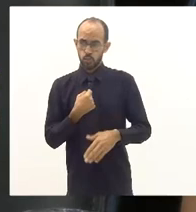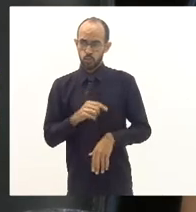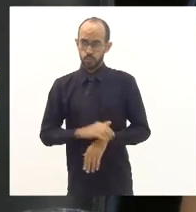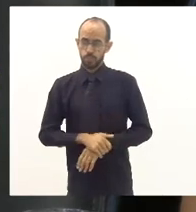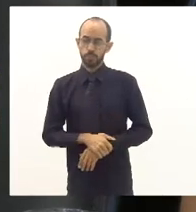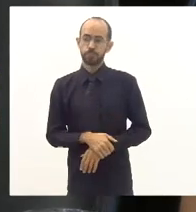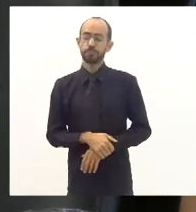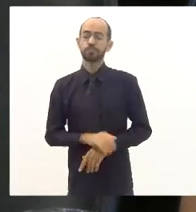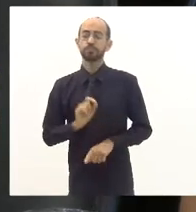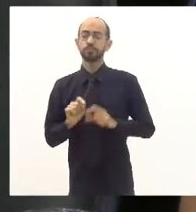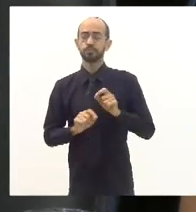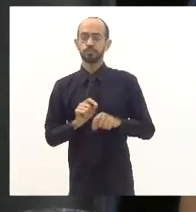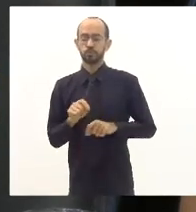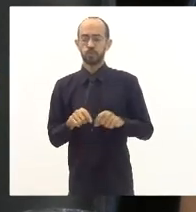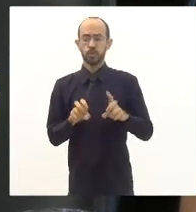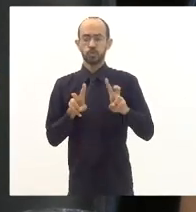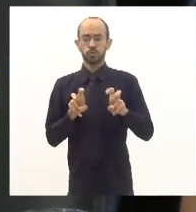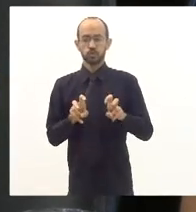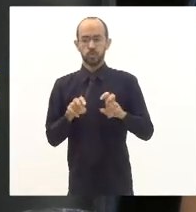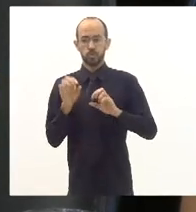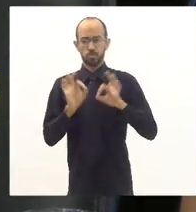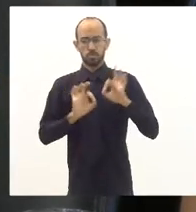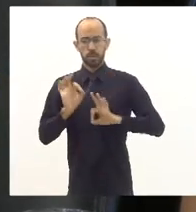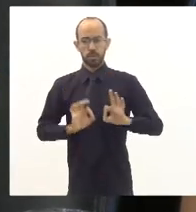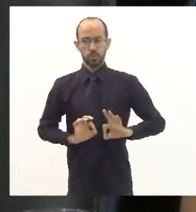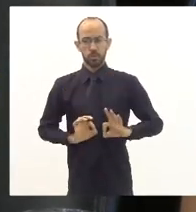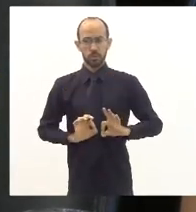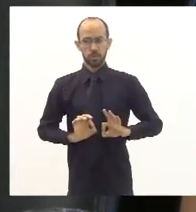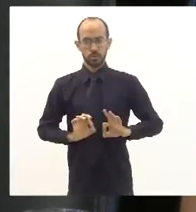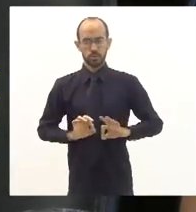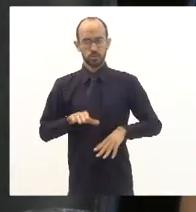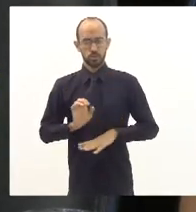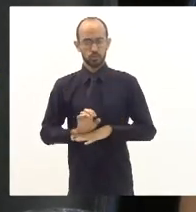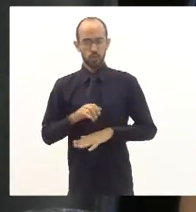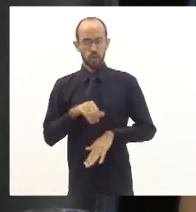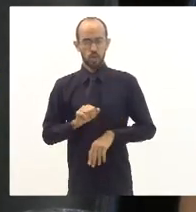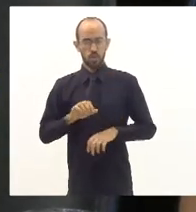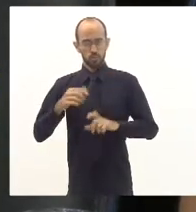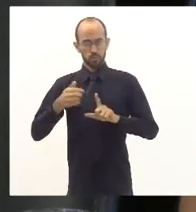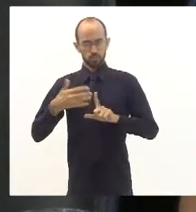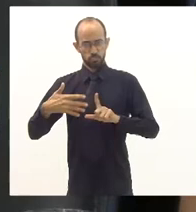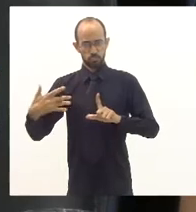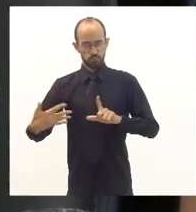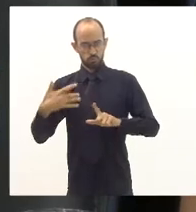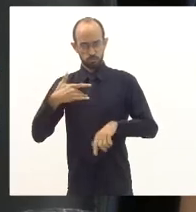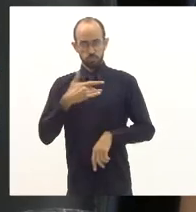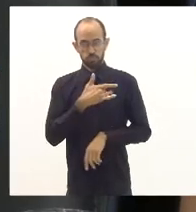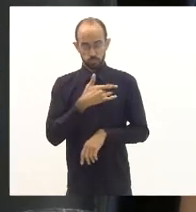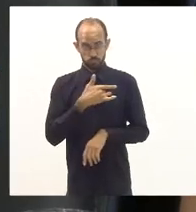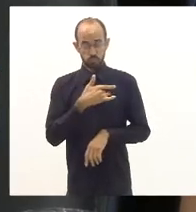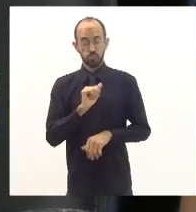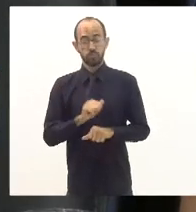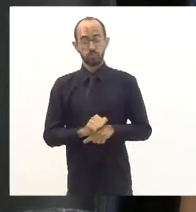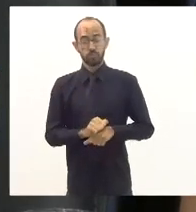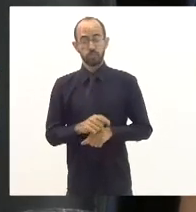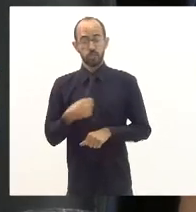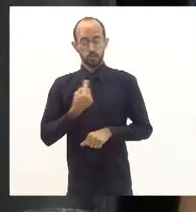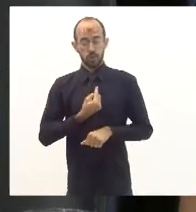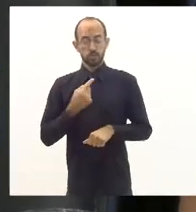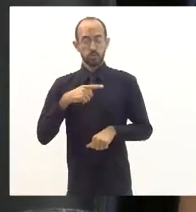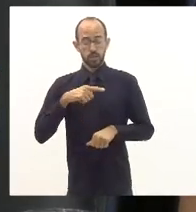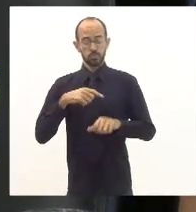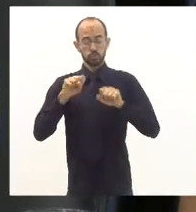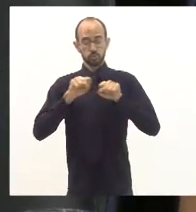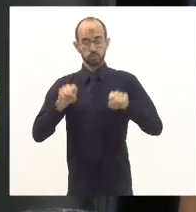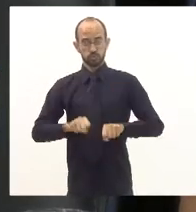Patrícia Esteves, que pergunta sobre o Plano Estadual de Saúde da População LGBT. A gente tem um instrumento de gestão que se